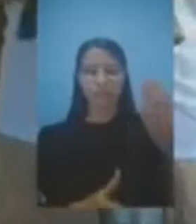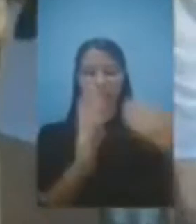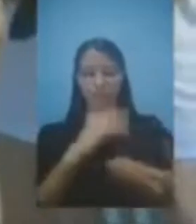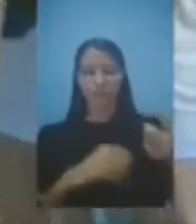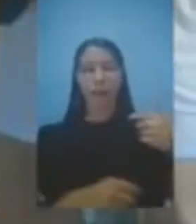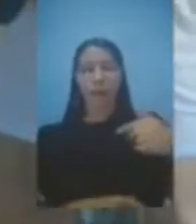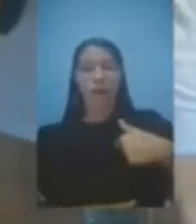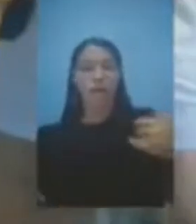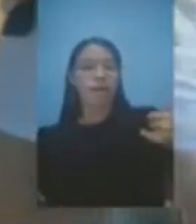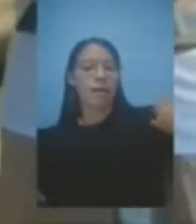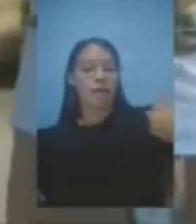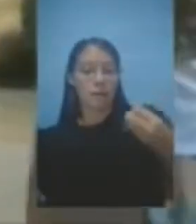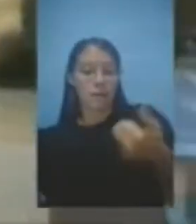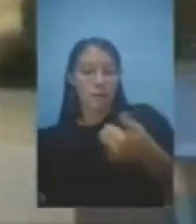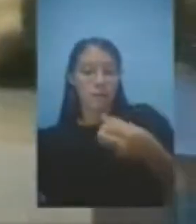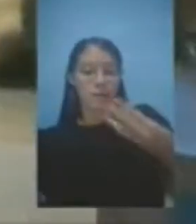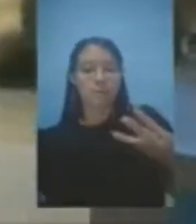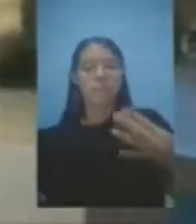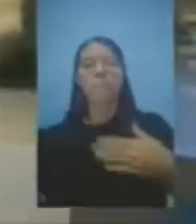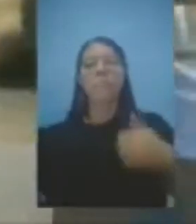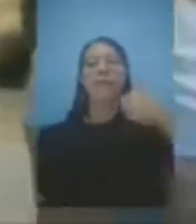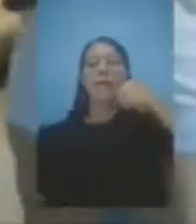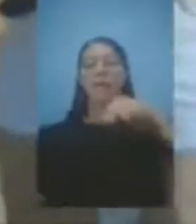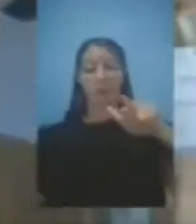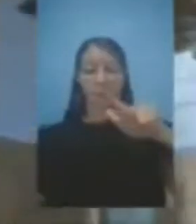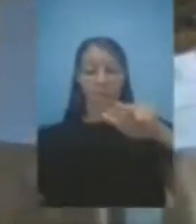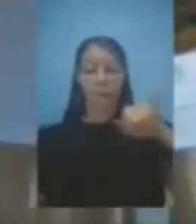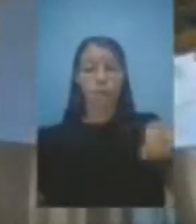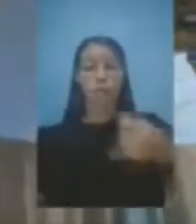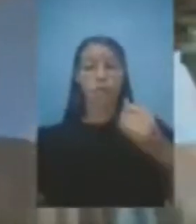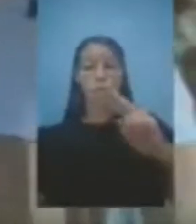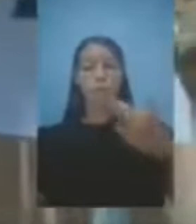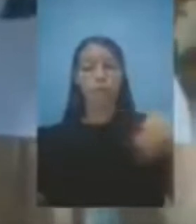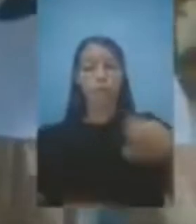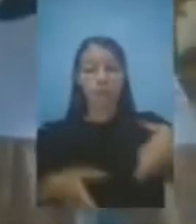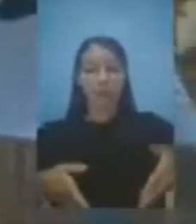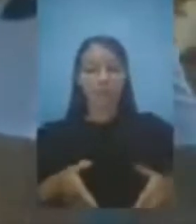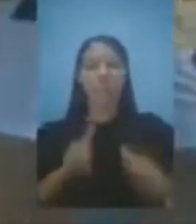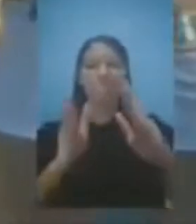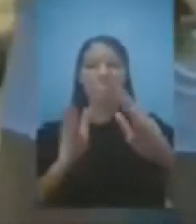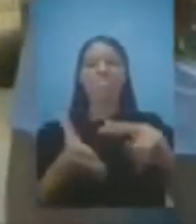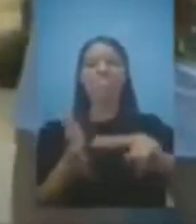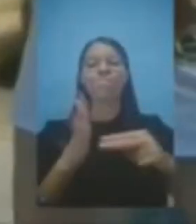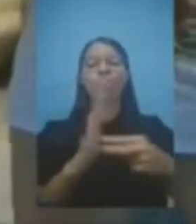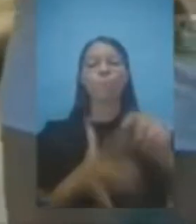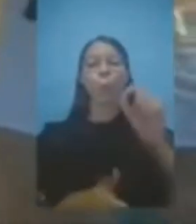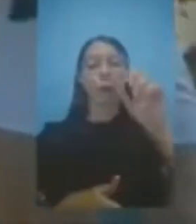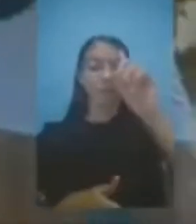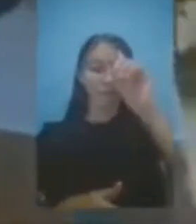Quando eu tinha 13 anos, minha irmã Juju nasceu. Foi um dia